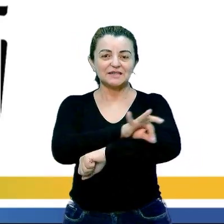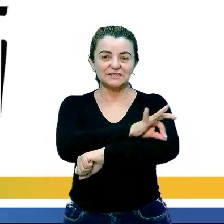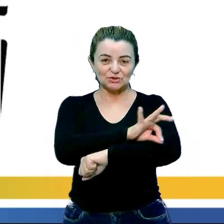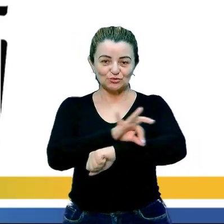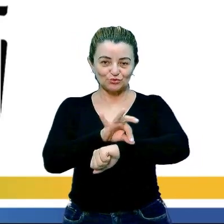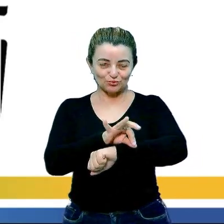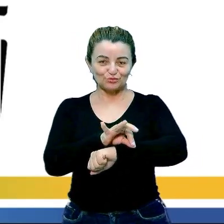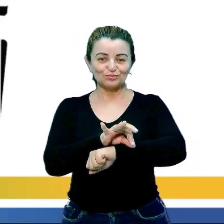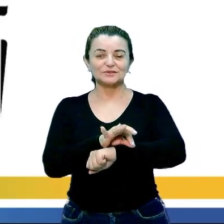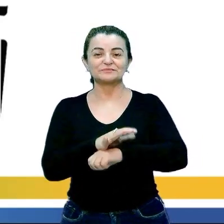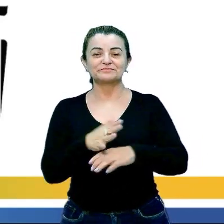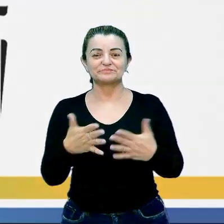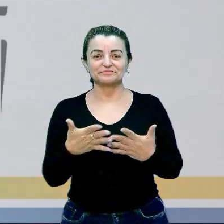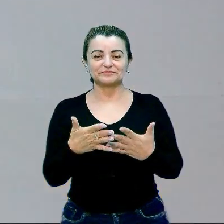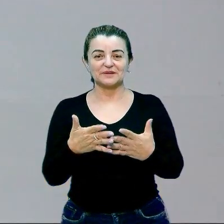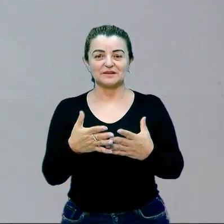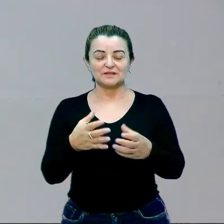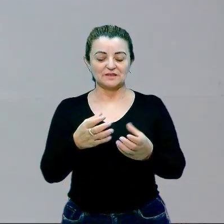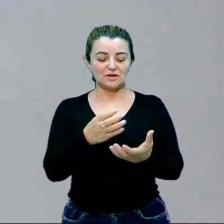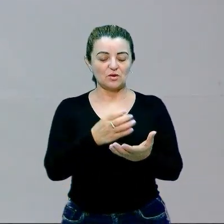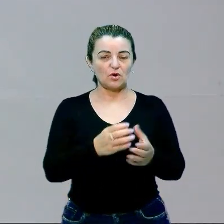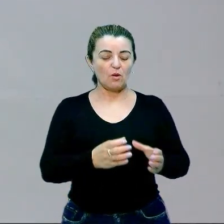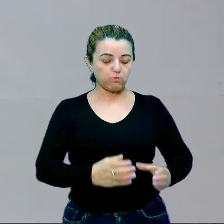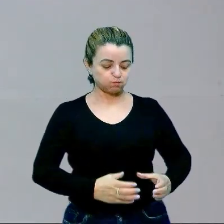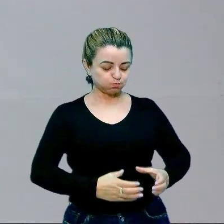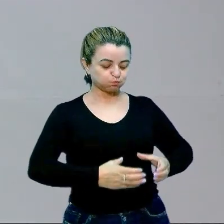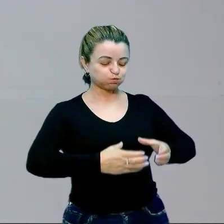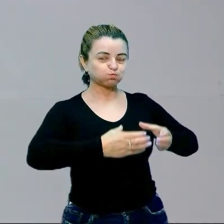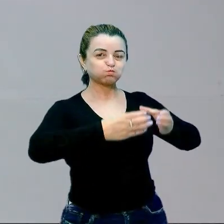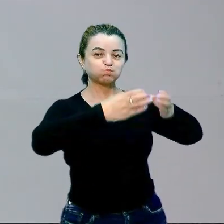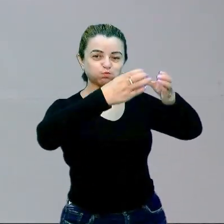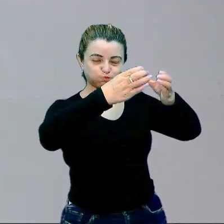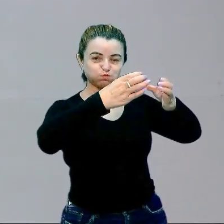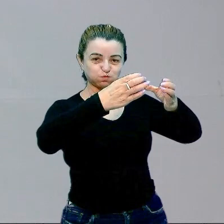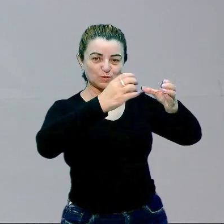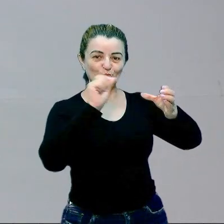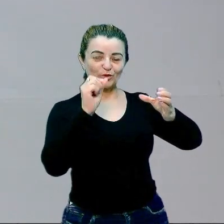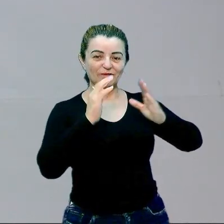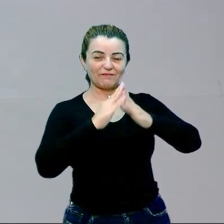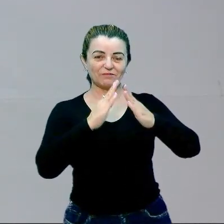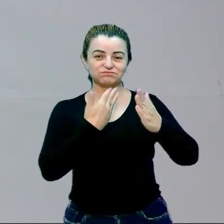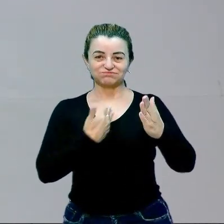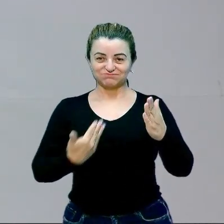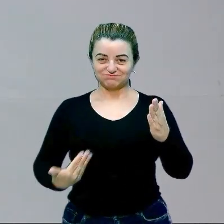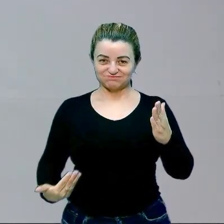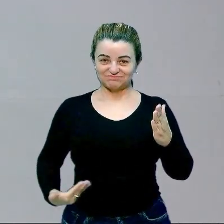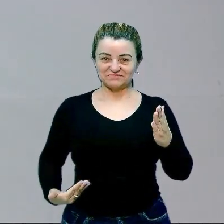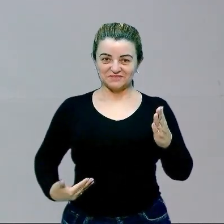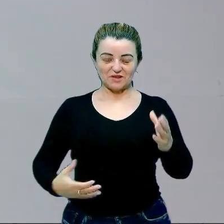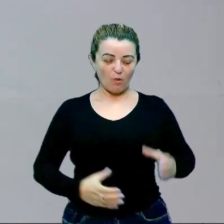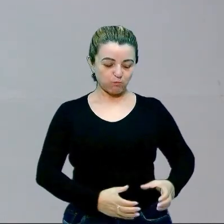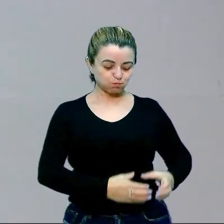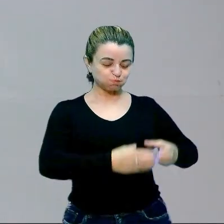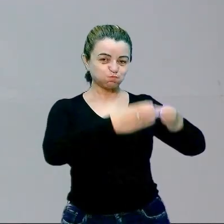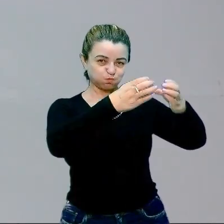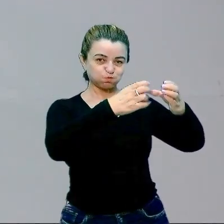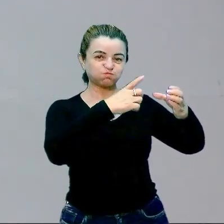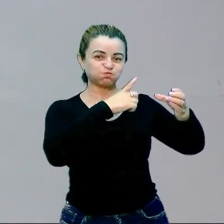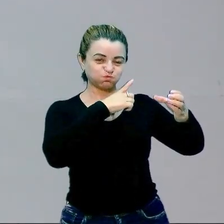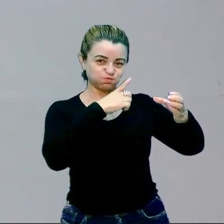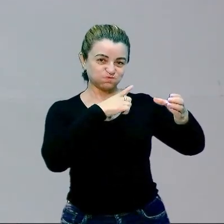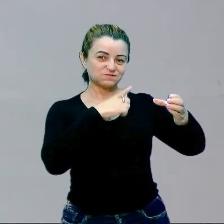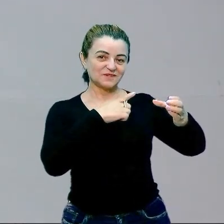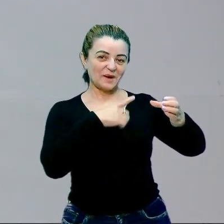aquelas colunas do nosso palácio aqui do nosso estado, o Palácio Rio Branco, elas são baseadas